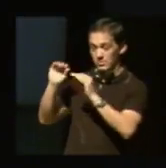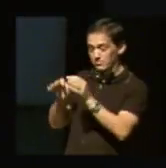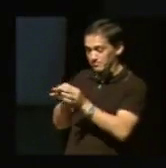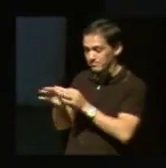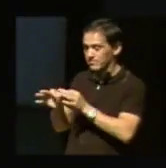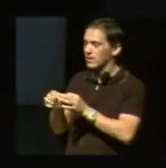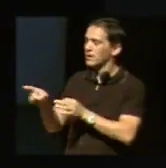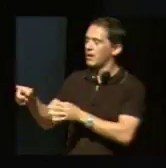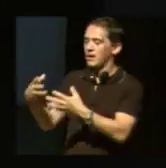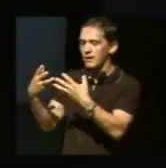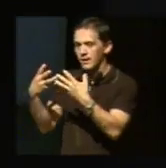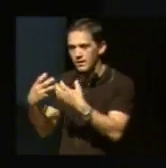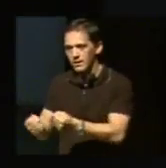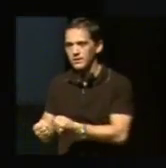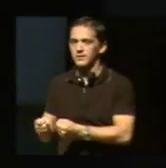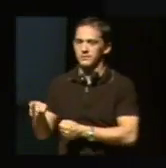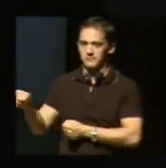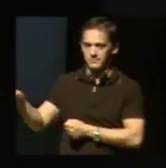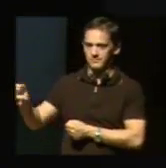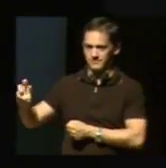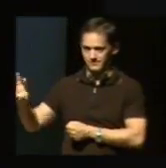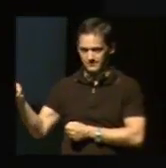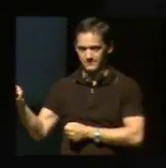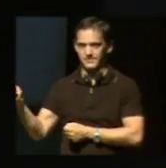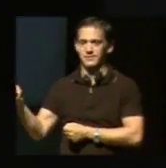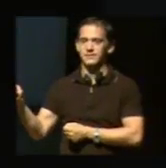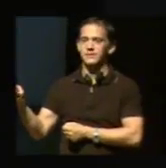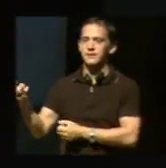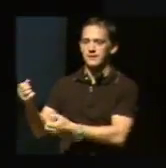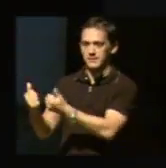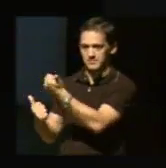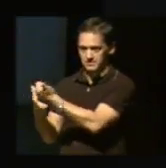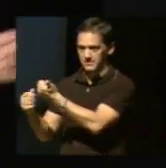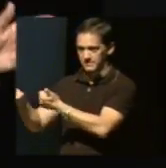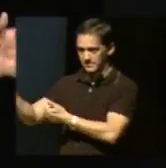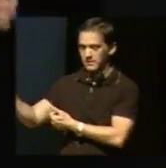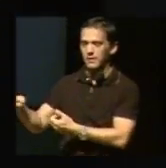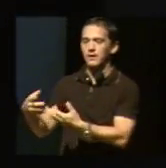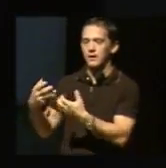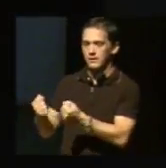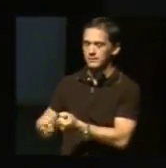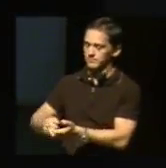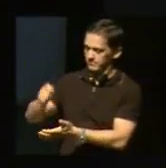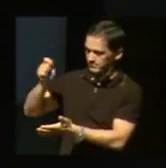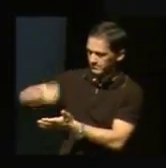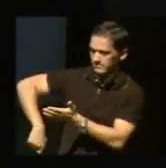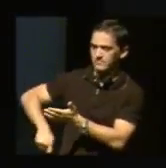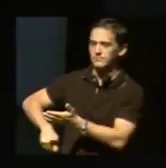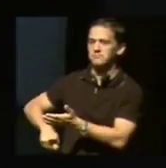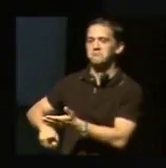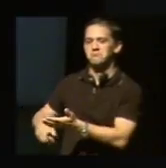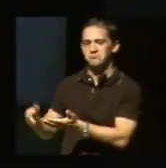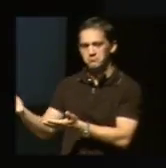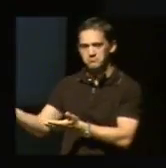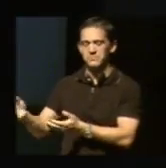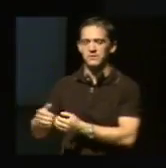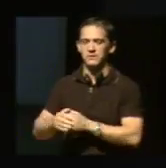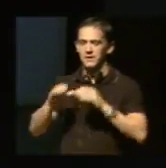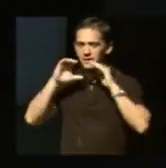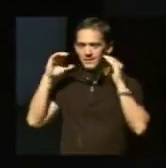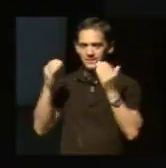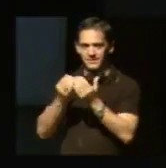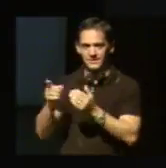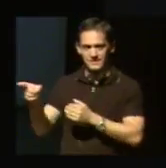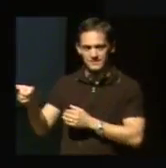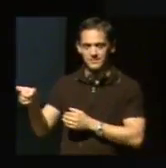Câmara. Santana, o Mocinho e o Gilson estão aqui representando a Câmara. Ontem aprovaram esse projeto na Câmara. É um projeto onde